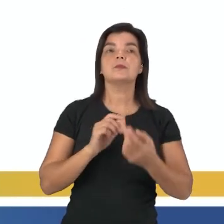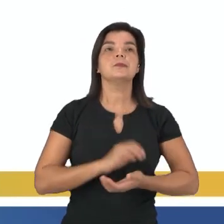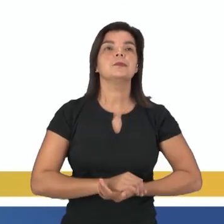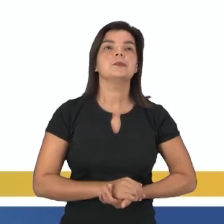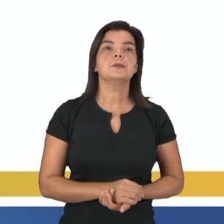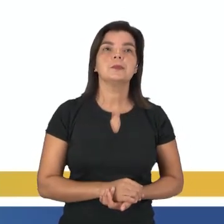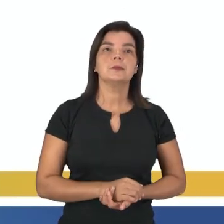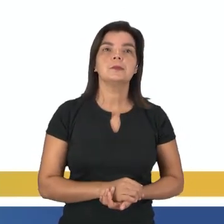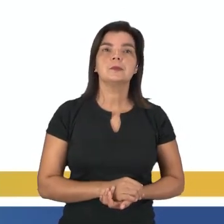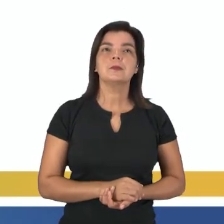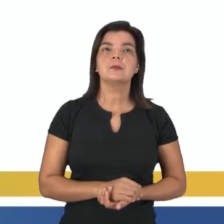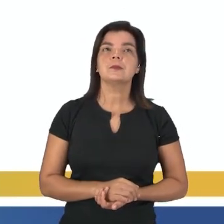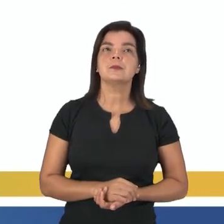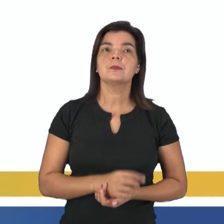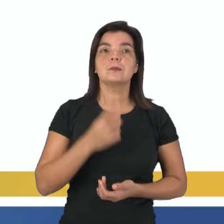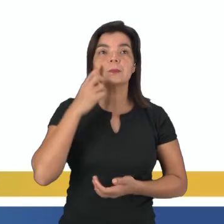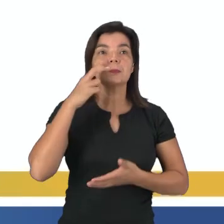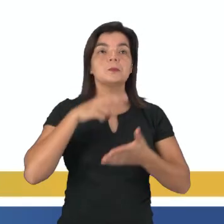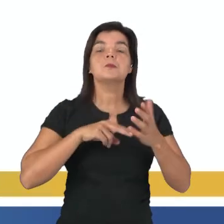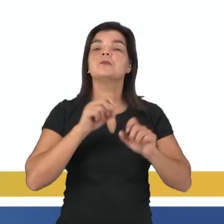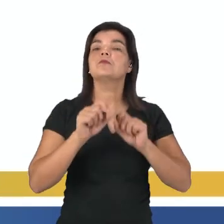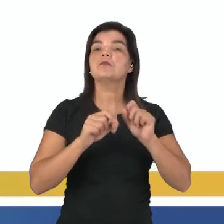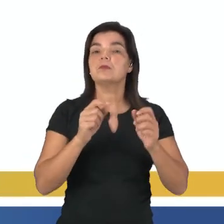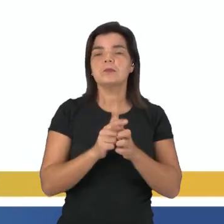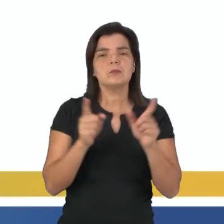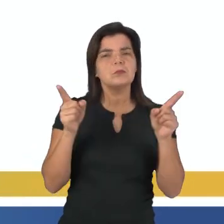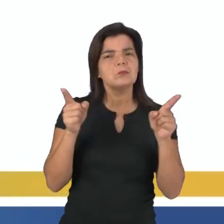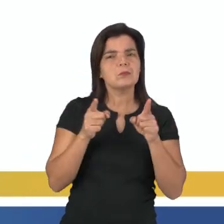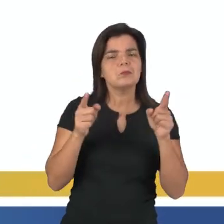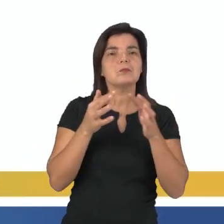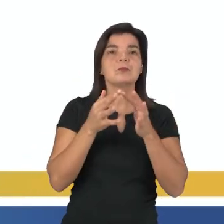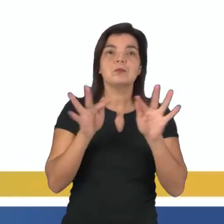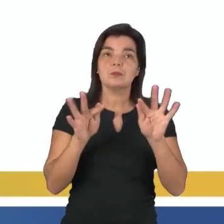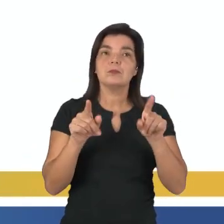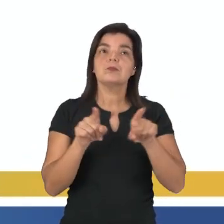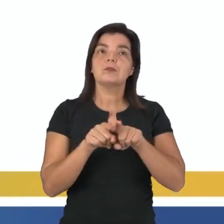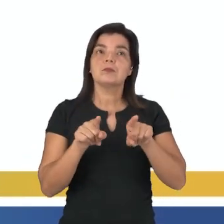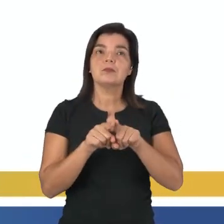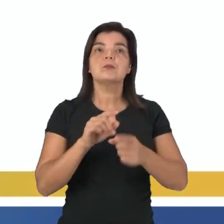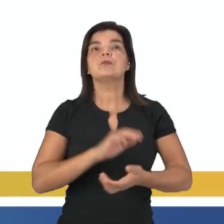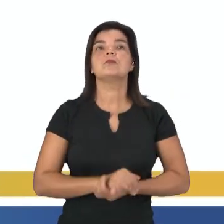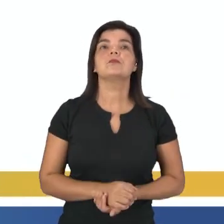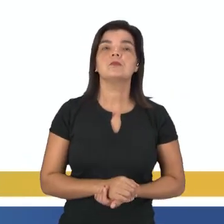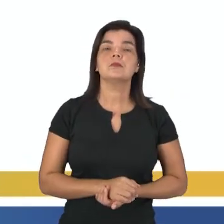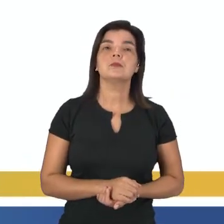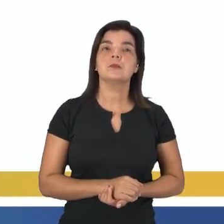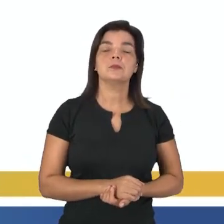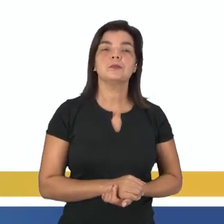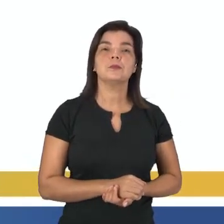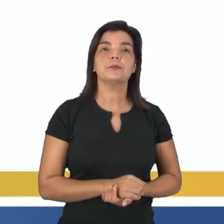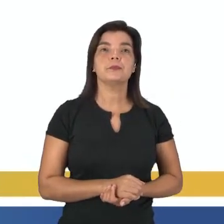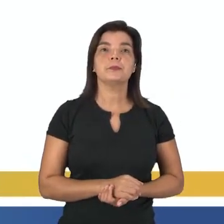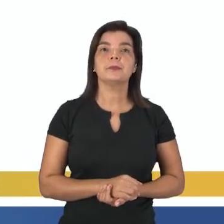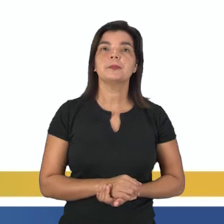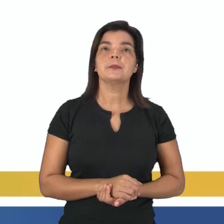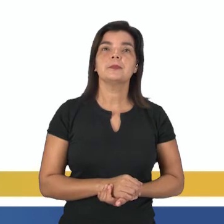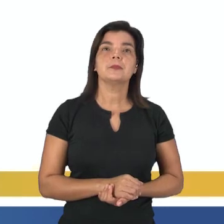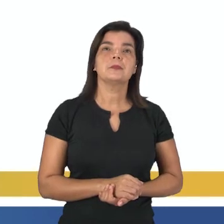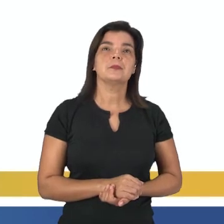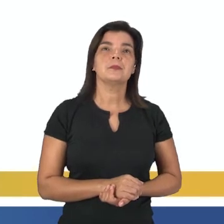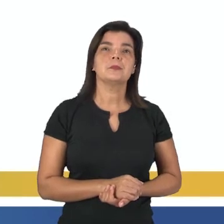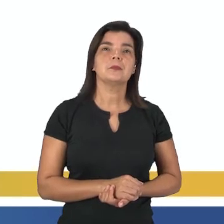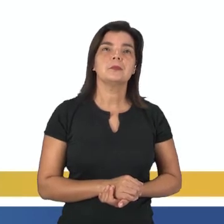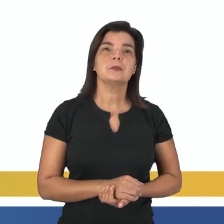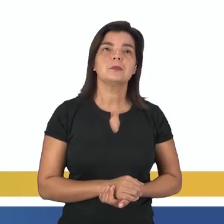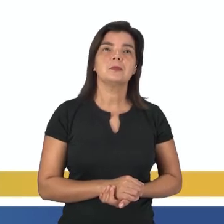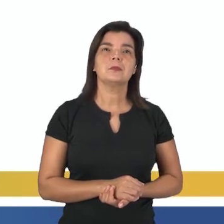né? Lei del fragmento, você percebe o quê? Tem um fragmento pequeno ali, né? Curto. Há 6 anos eu queria ser cocina, 7 queria ser Napoleão, desde